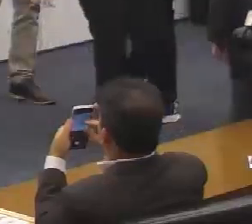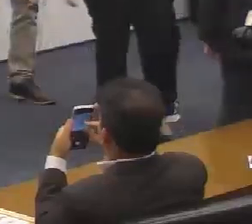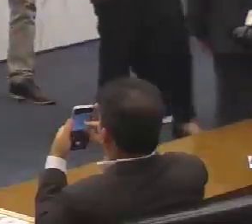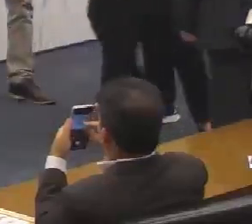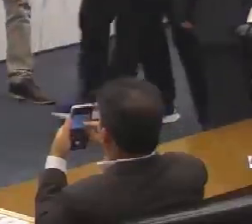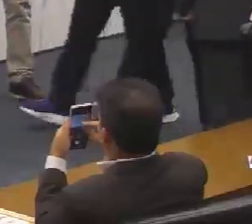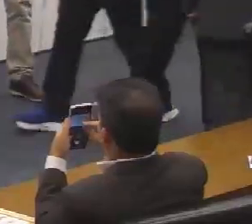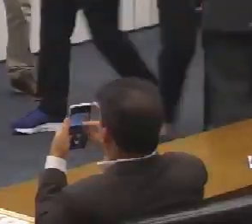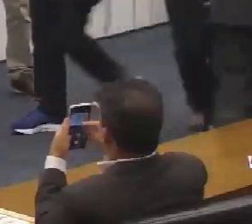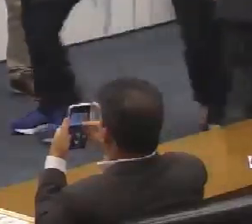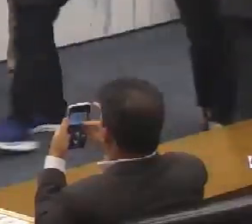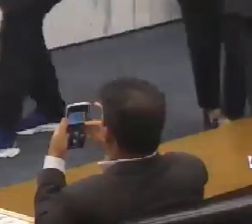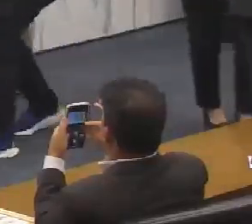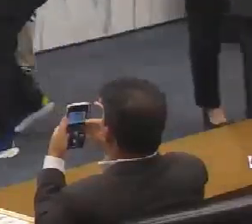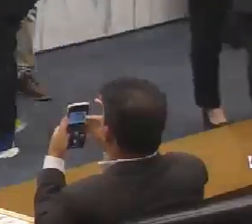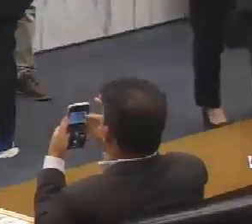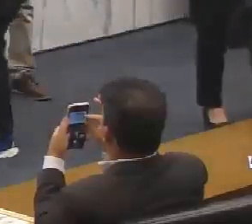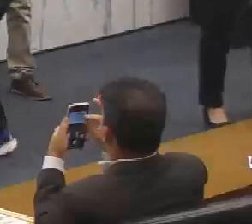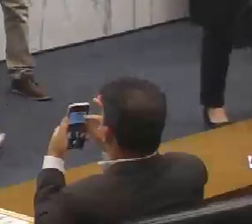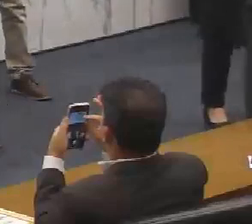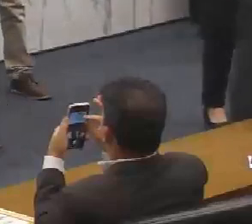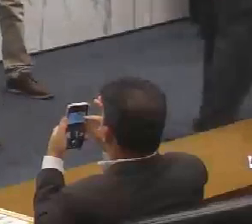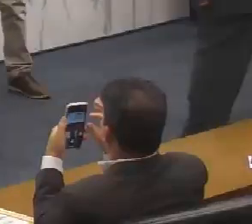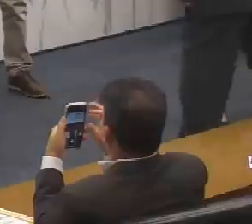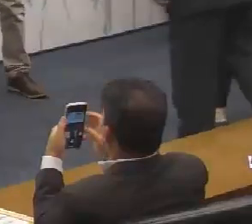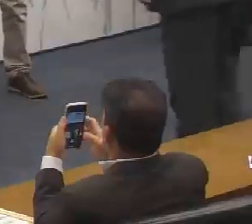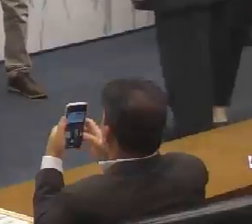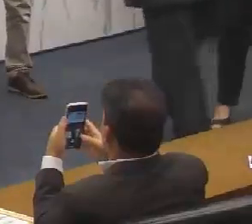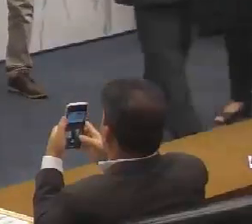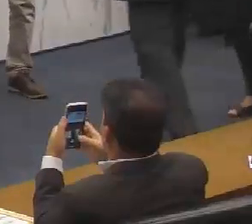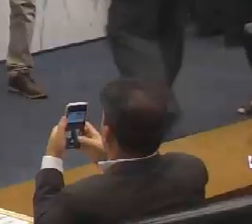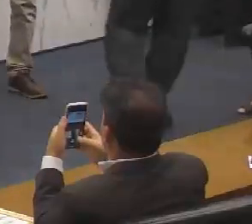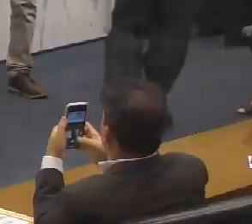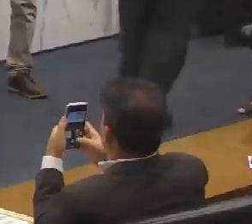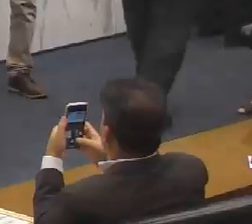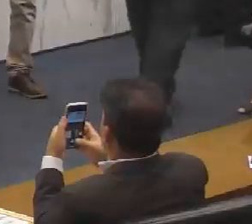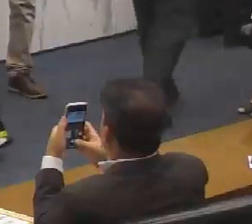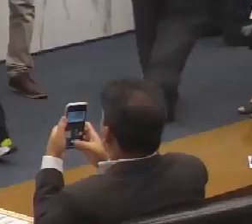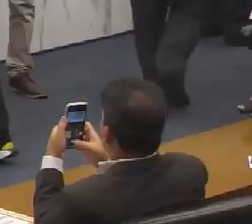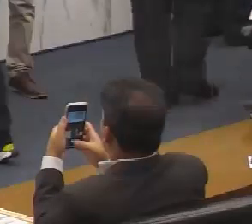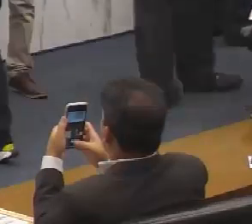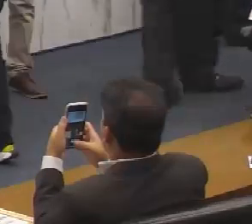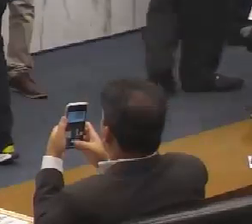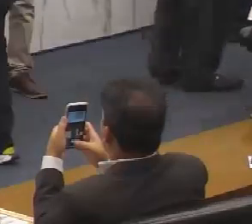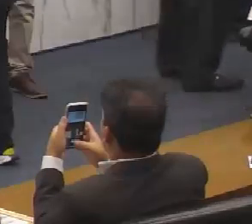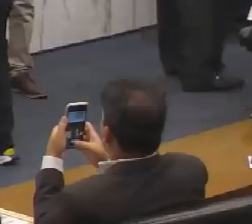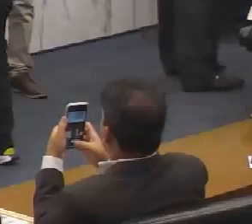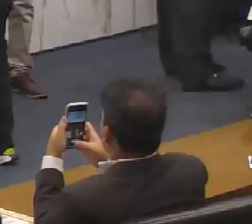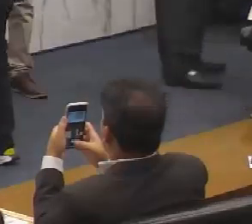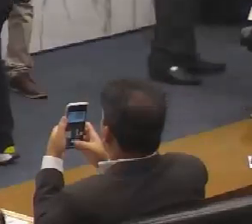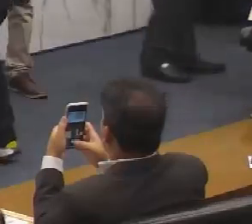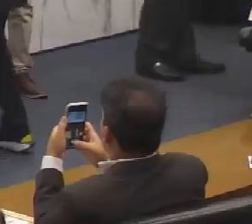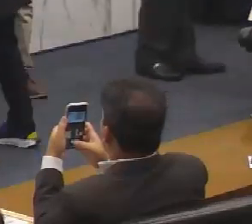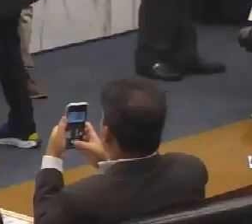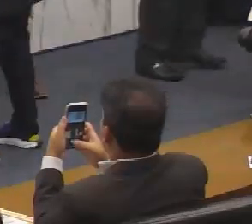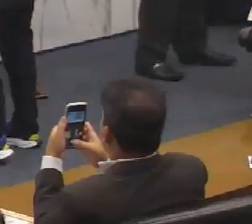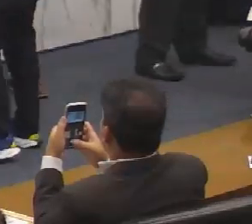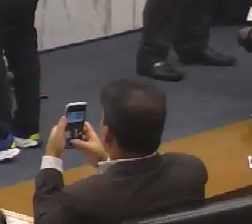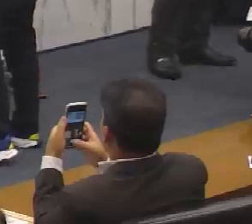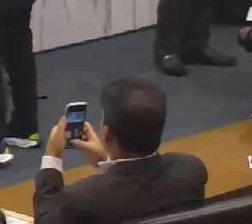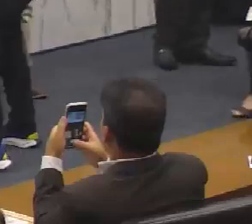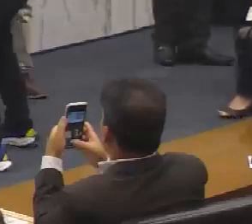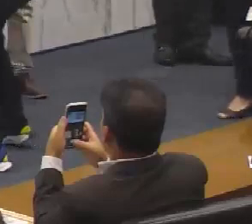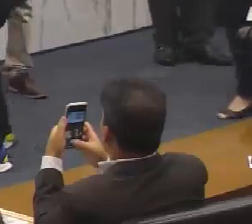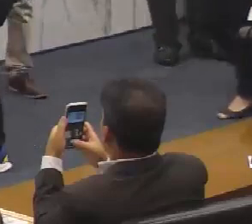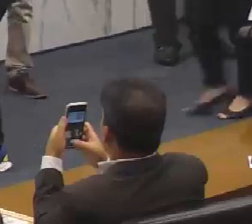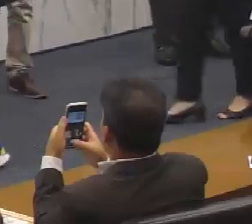Sobre ter todas as pessoas do mundo pra si, é sobre saber que em algum lugar alguém zela por